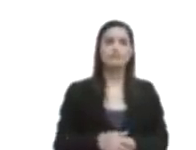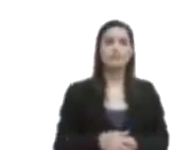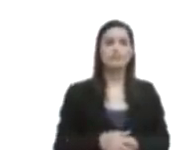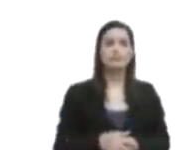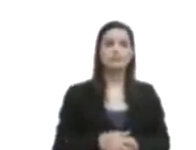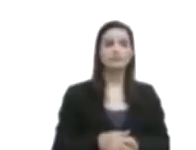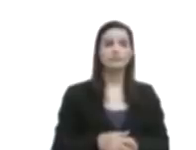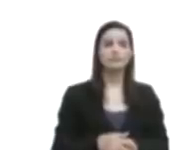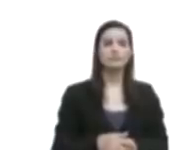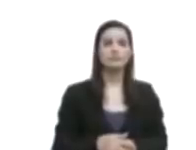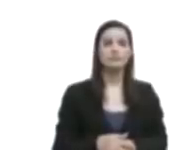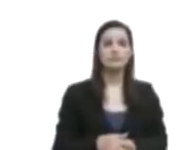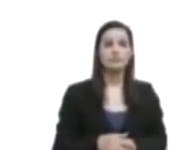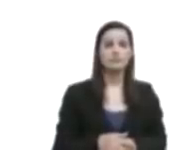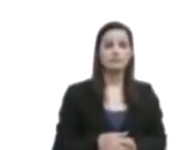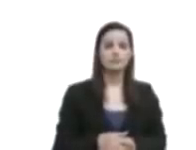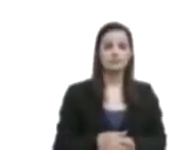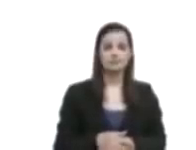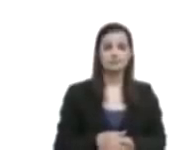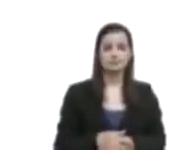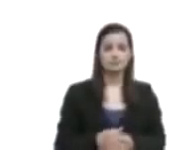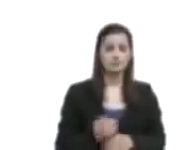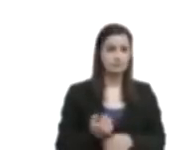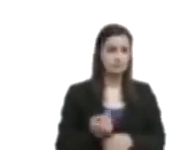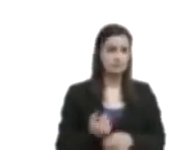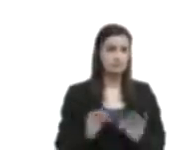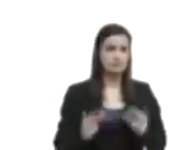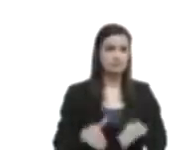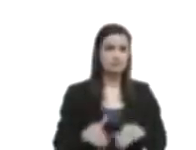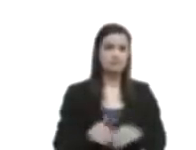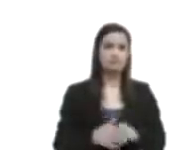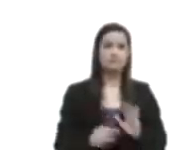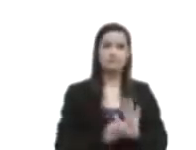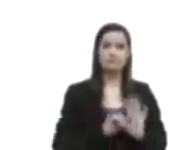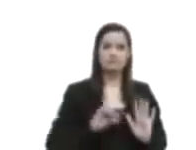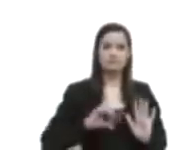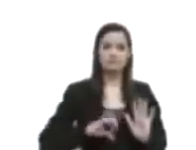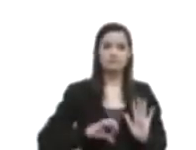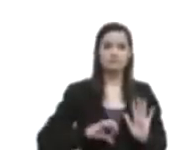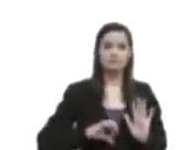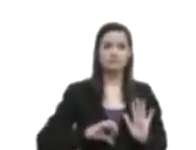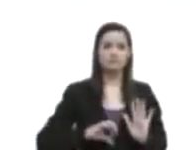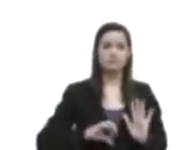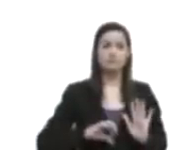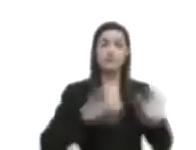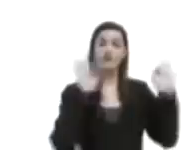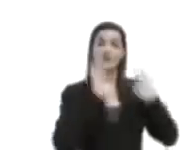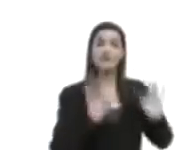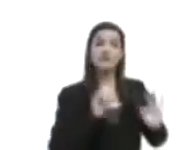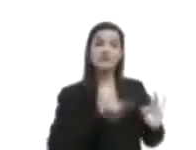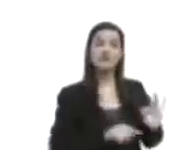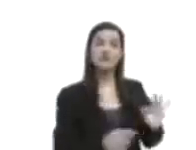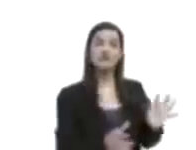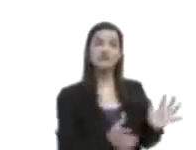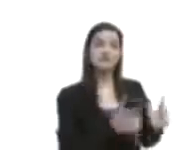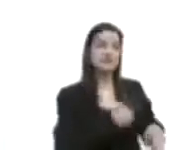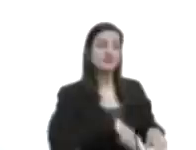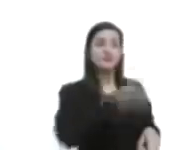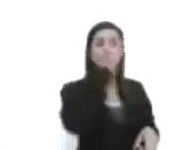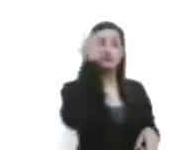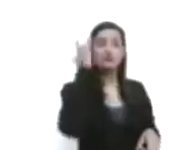sétima, penúltima bem-aventurança. Verso 9, bem-aventurados pacificadores, porque serão